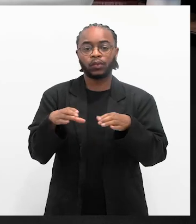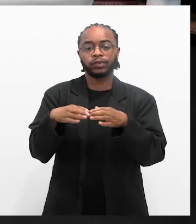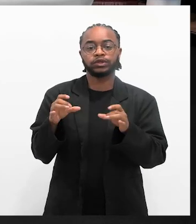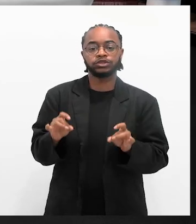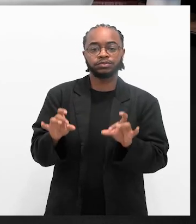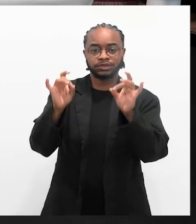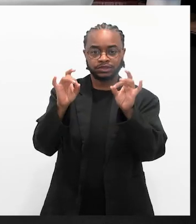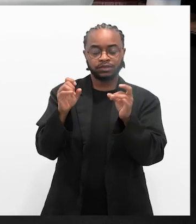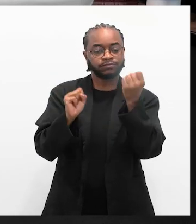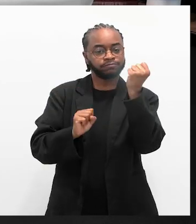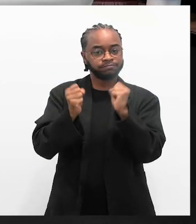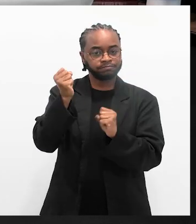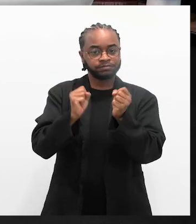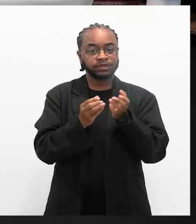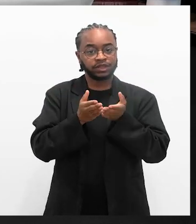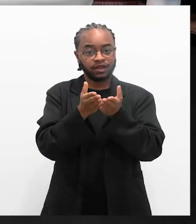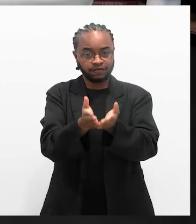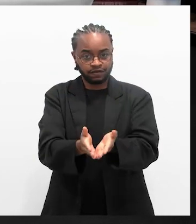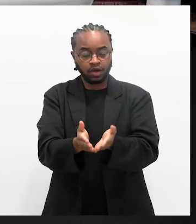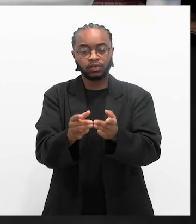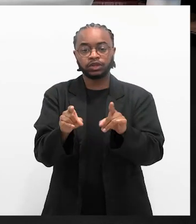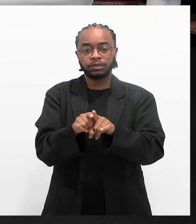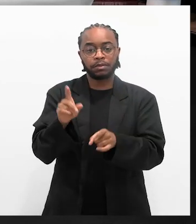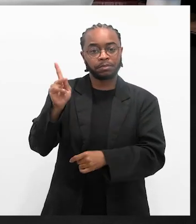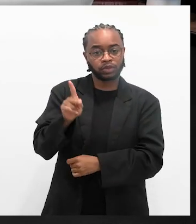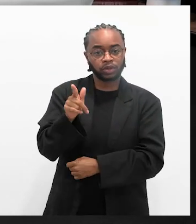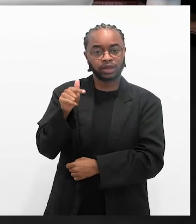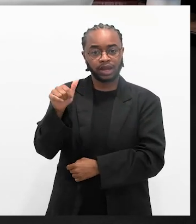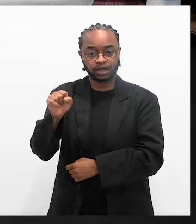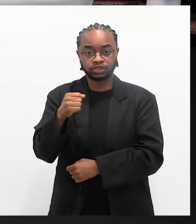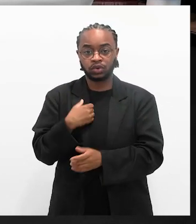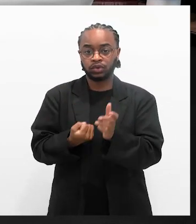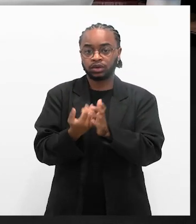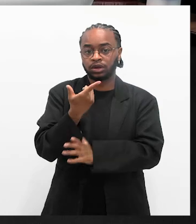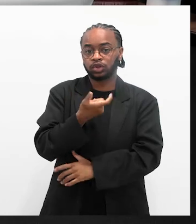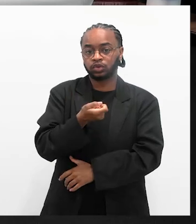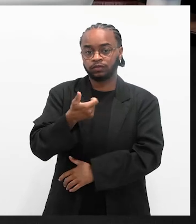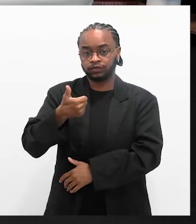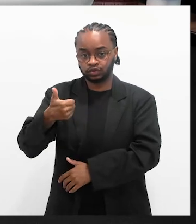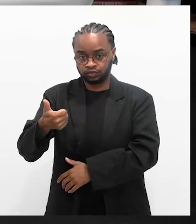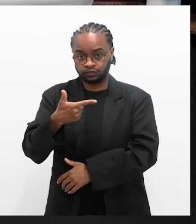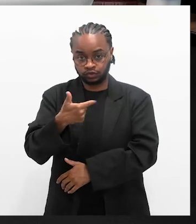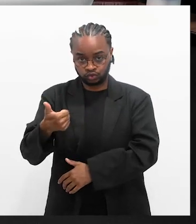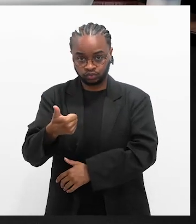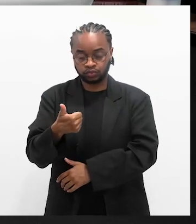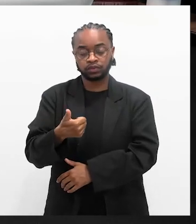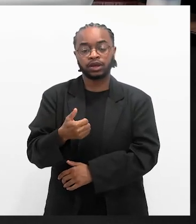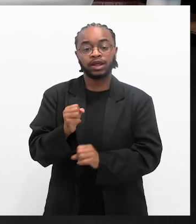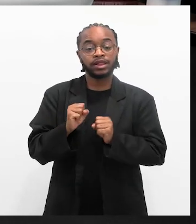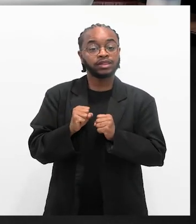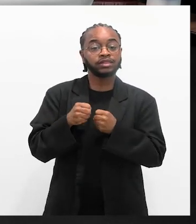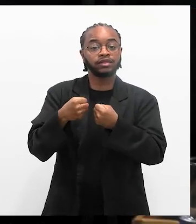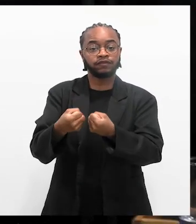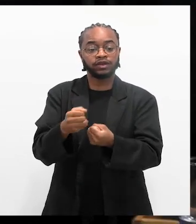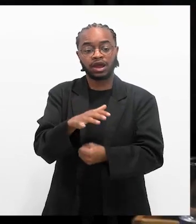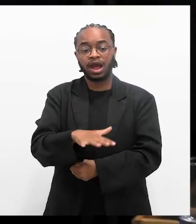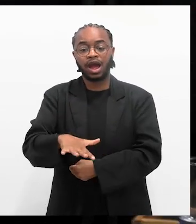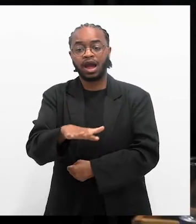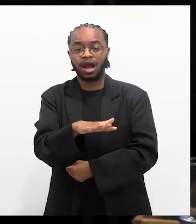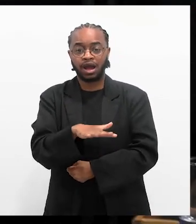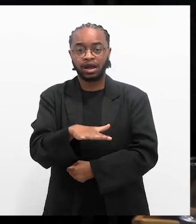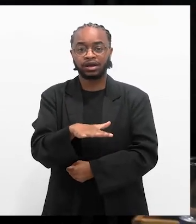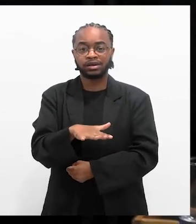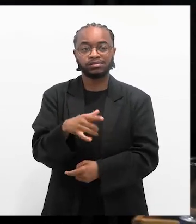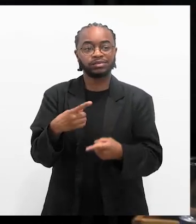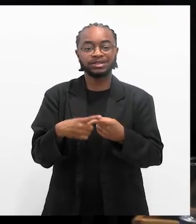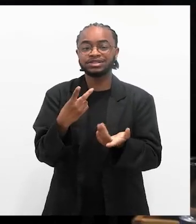Comissão Especial da Indústria Naval, Offshore, Petróleo e Gás, né, eu criei em 2021, né, em defesa, né, de um